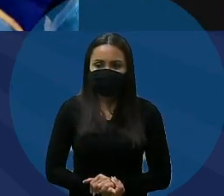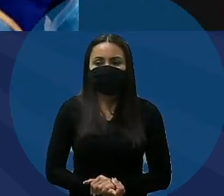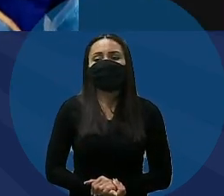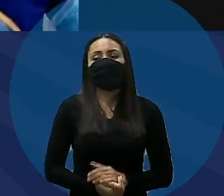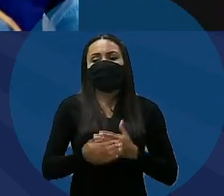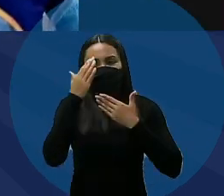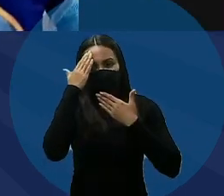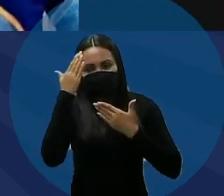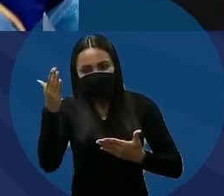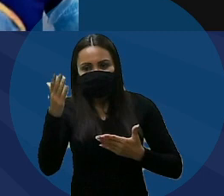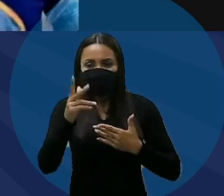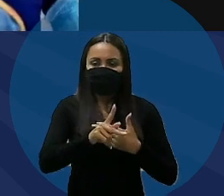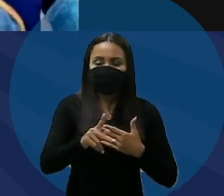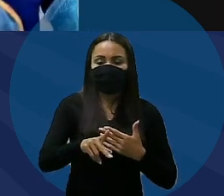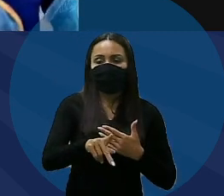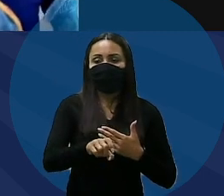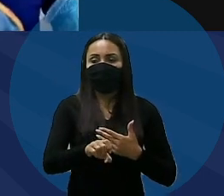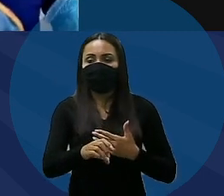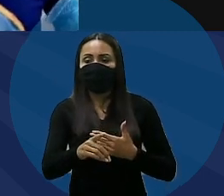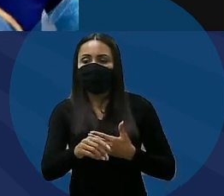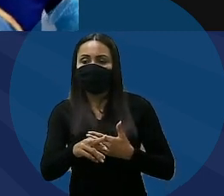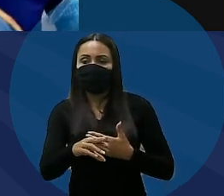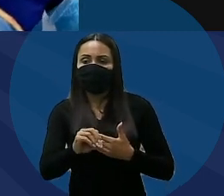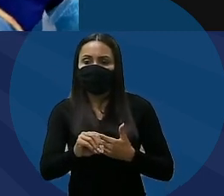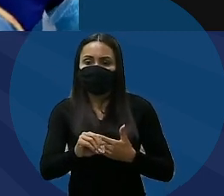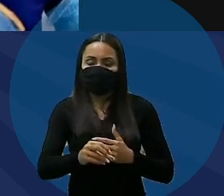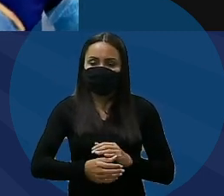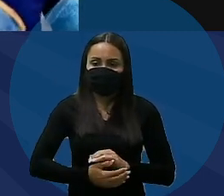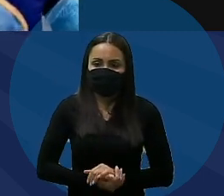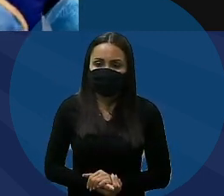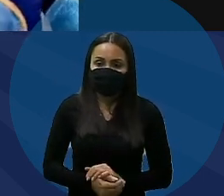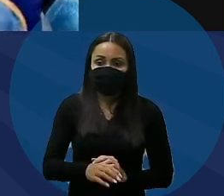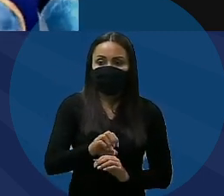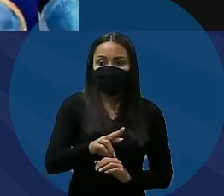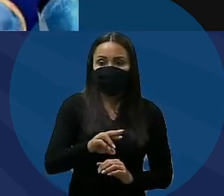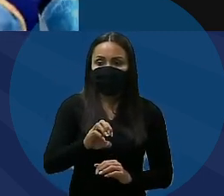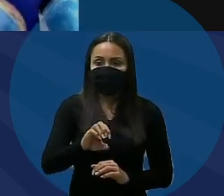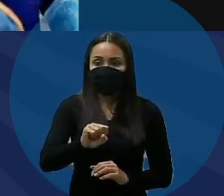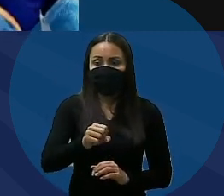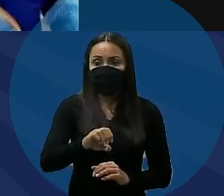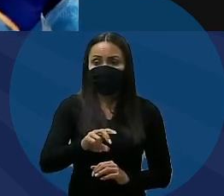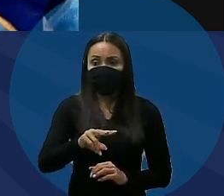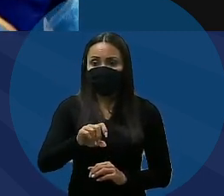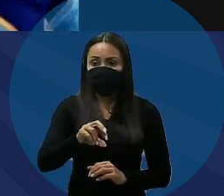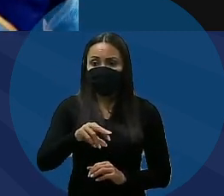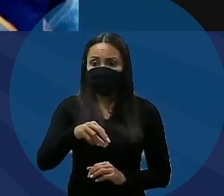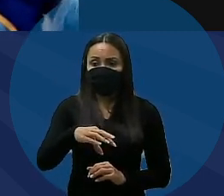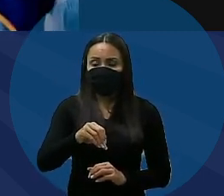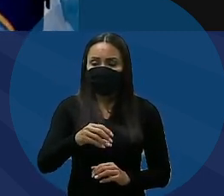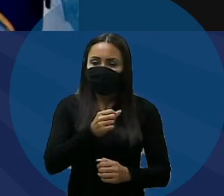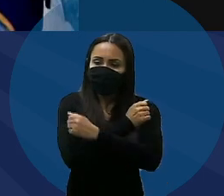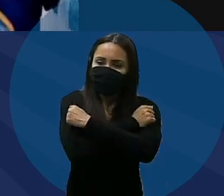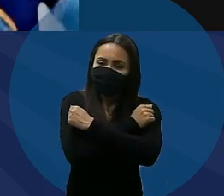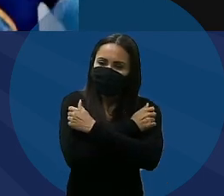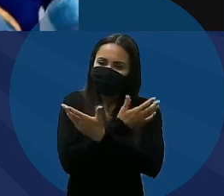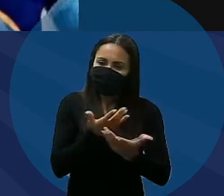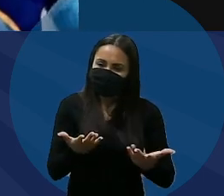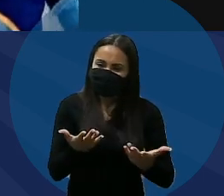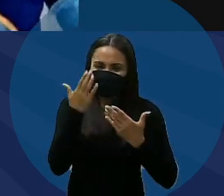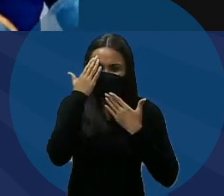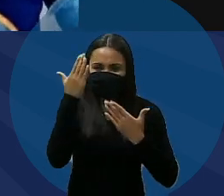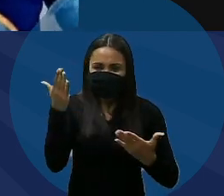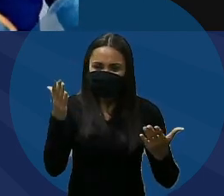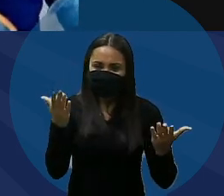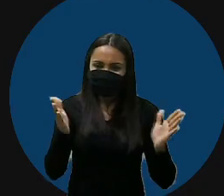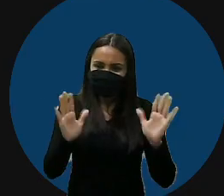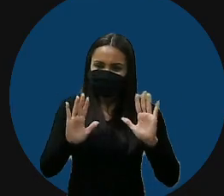Obrigado, professor Pedro Abel, da Herém Severino Cordeiro. Parabéns pelo trabalho. Grande abraço. Valeu, professor. Tchau,